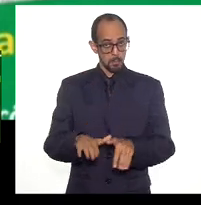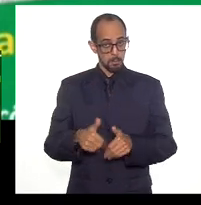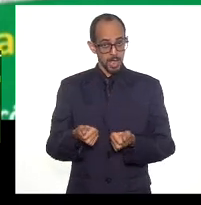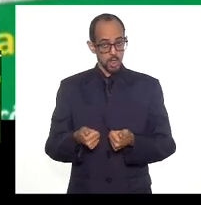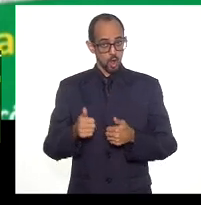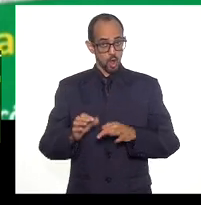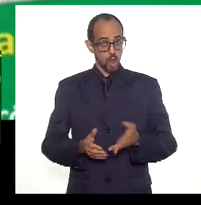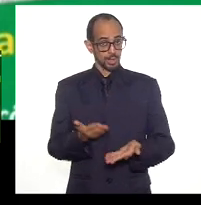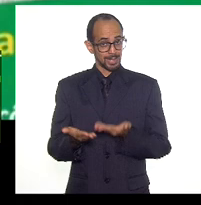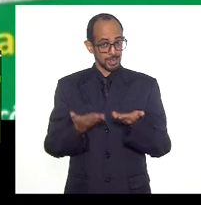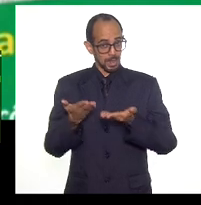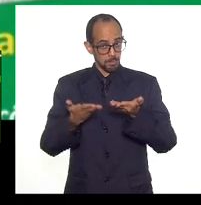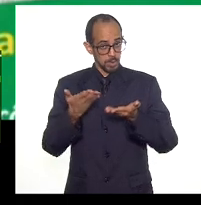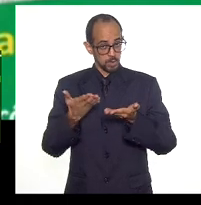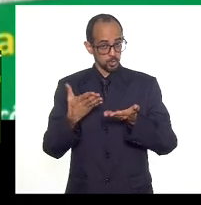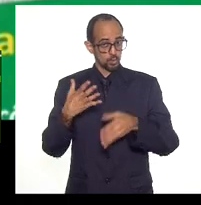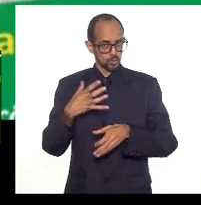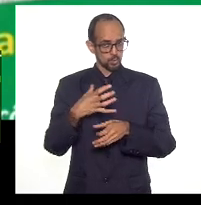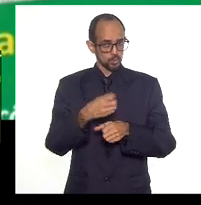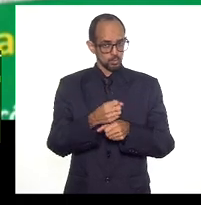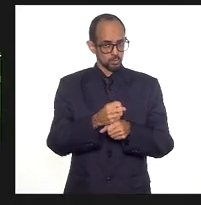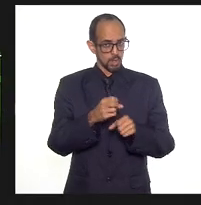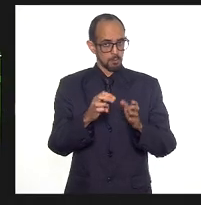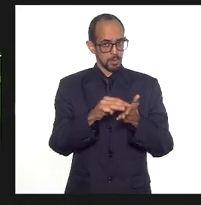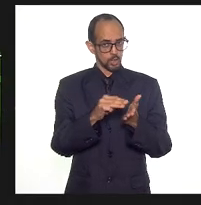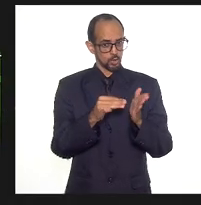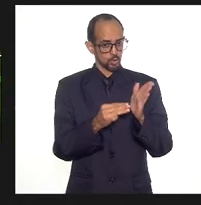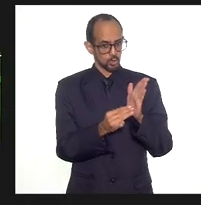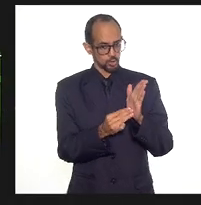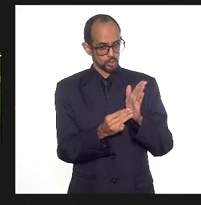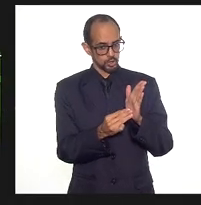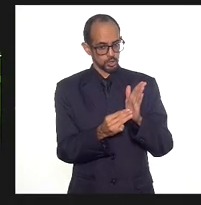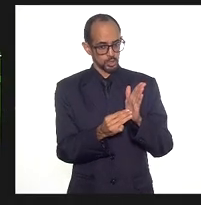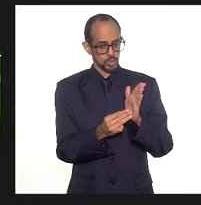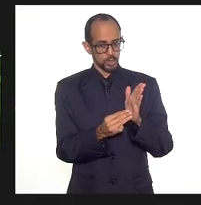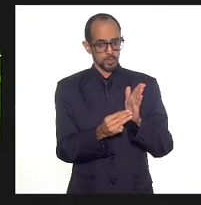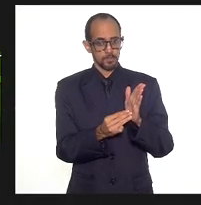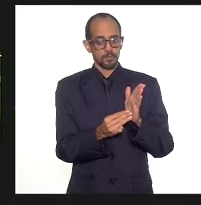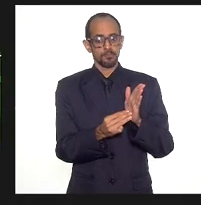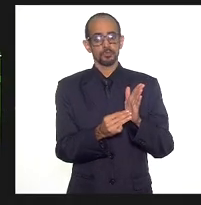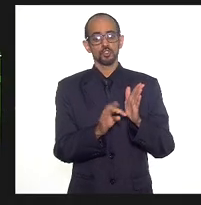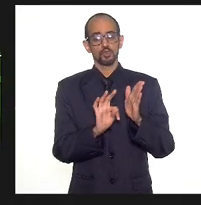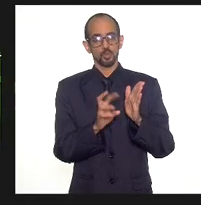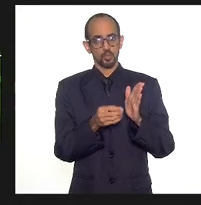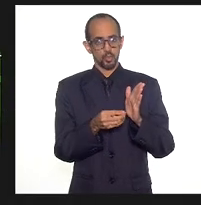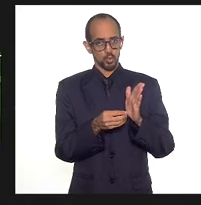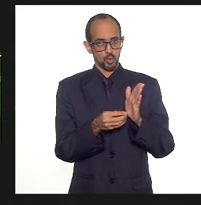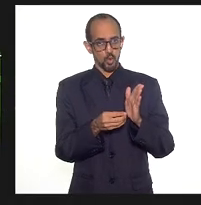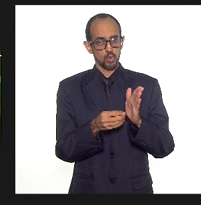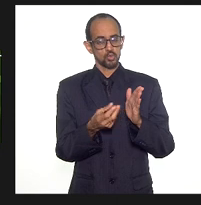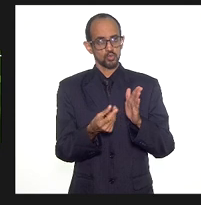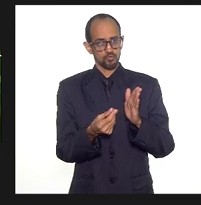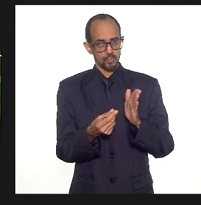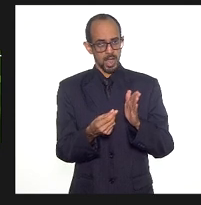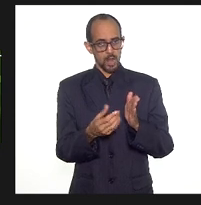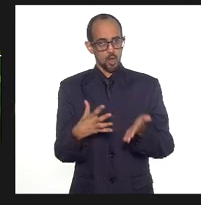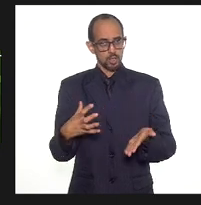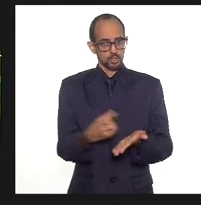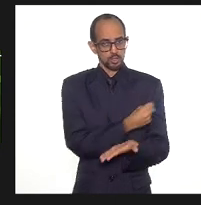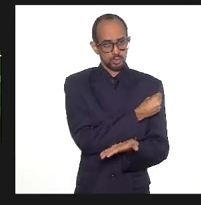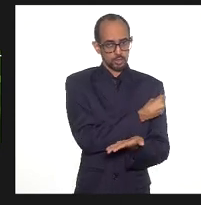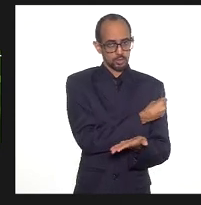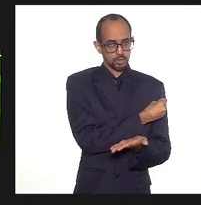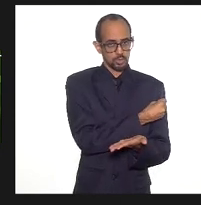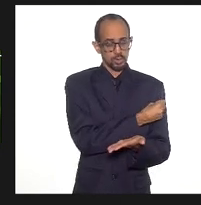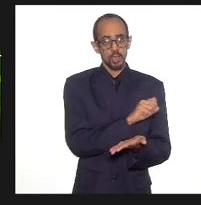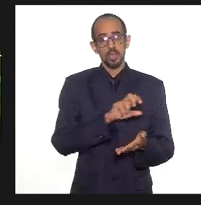contábil a baixa proporcional do valor dos ativos indevidamente capitalizados, consequentemente o